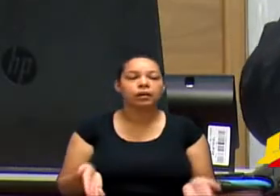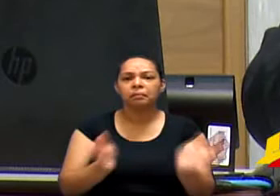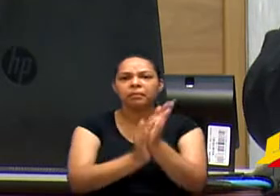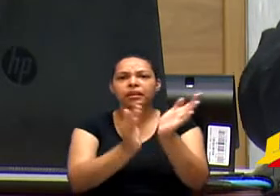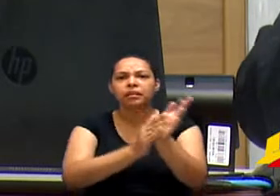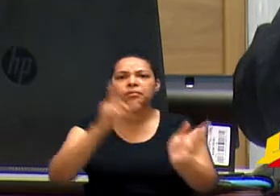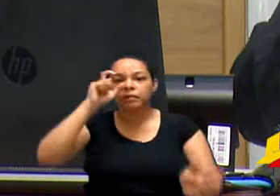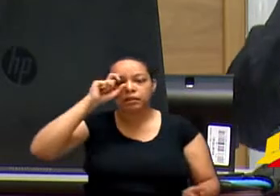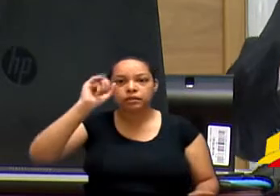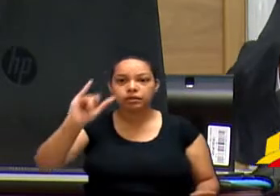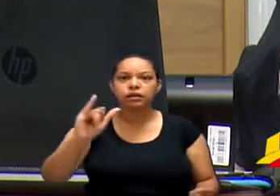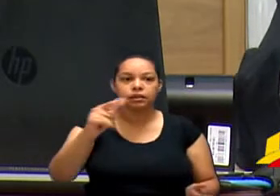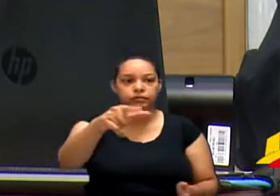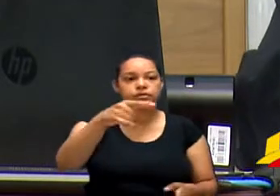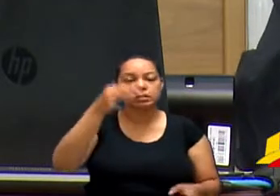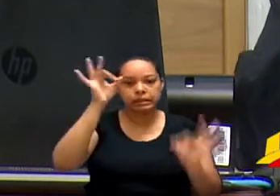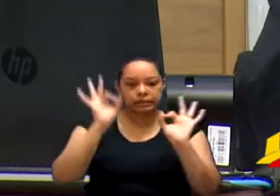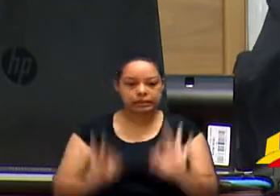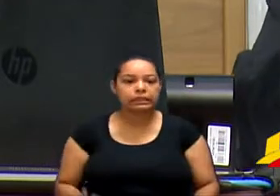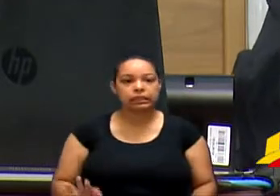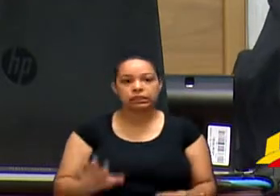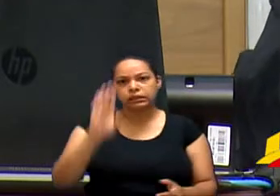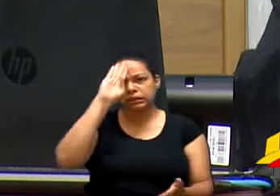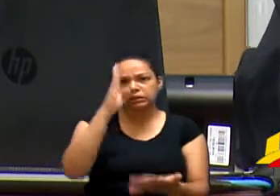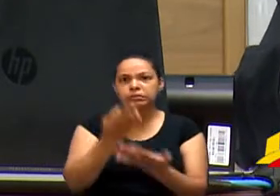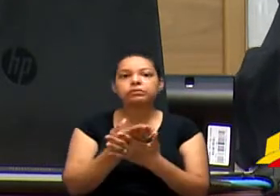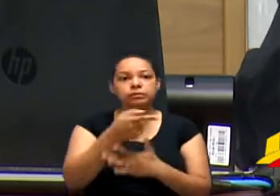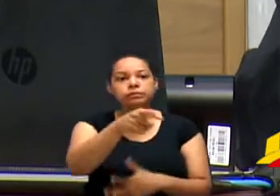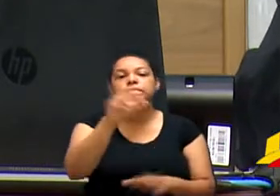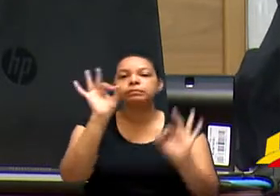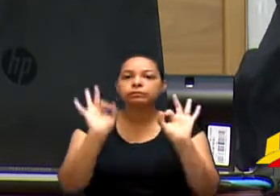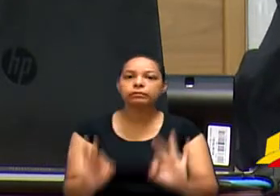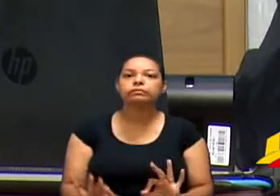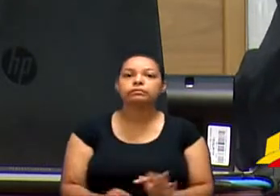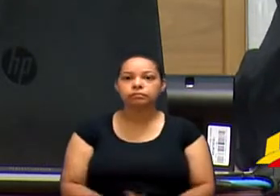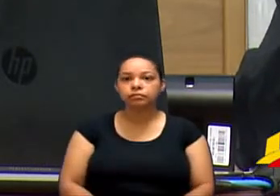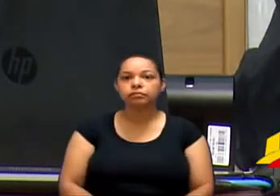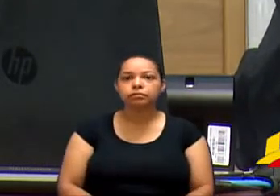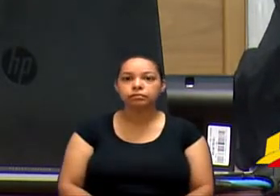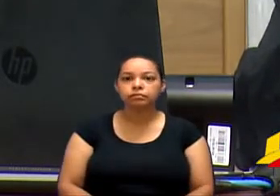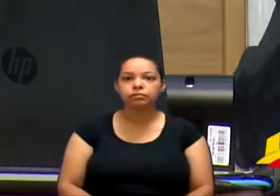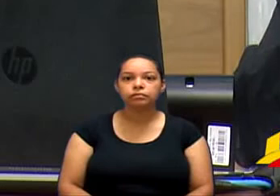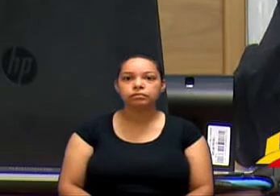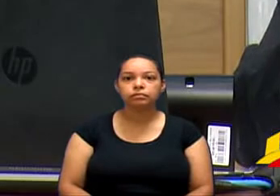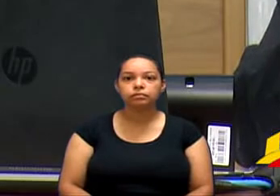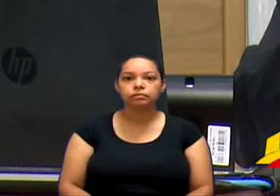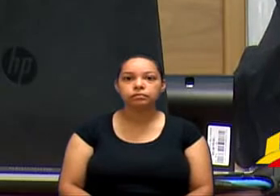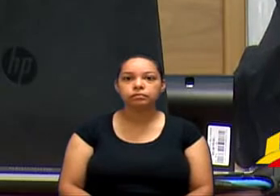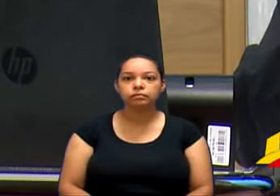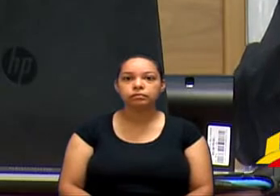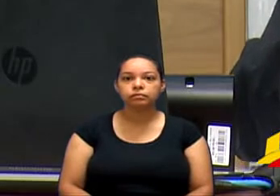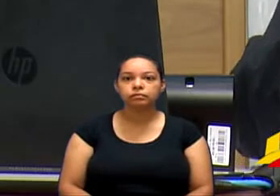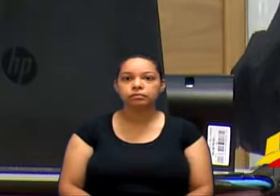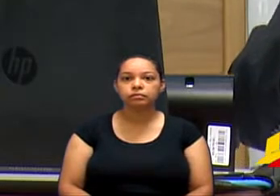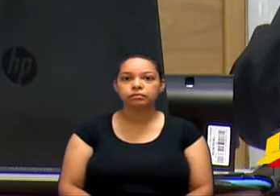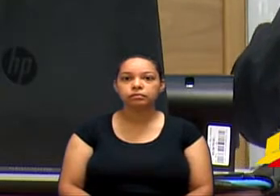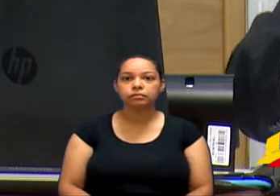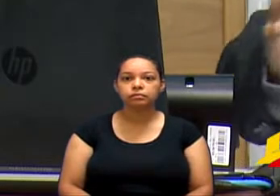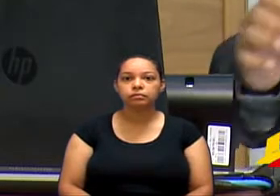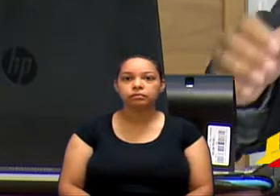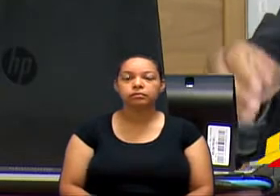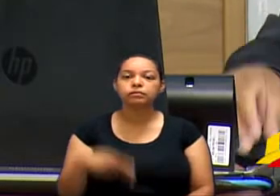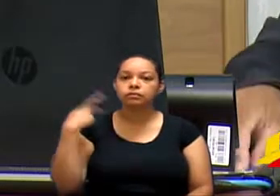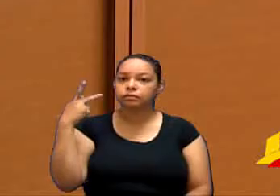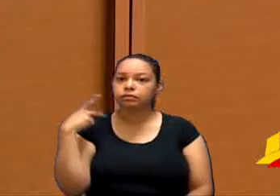conhecendo também os trâmicos ilegal de um projeto de lei Meus parabéns Imperador Presidente vereadores